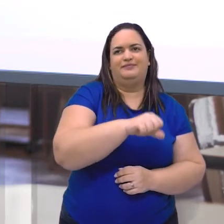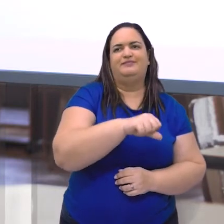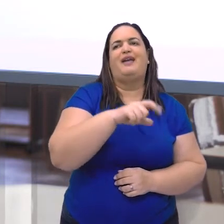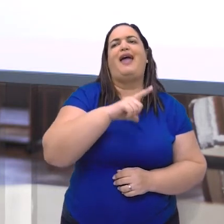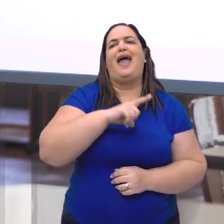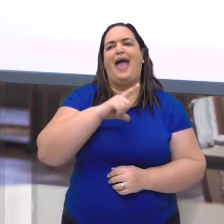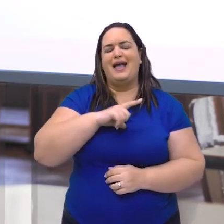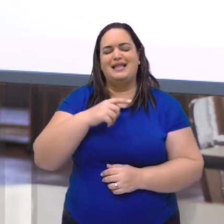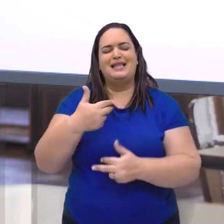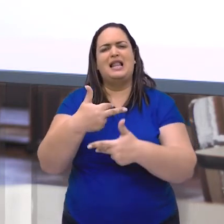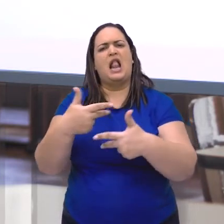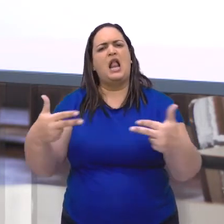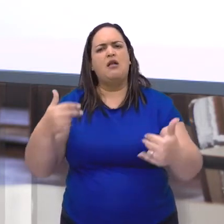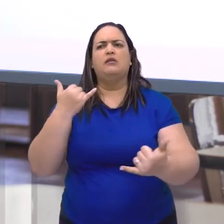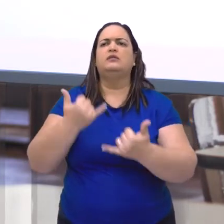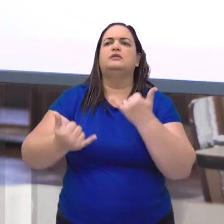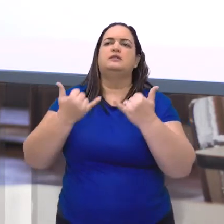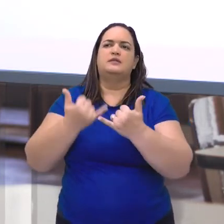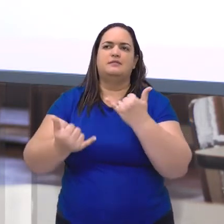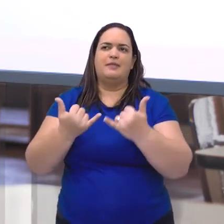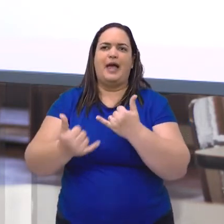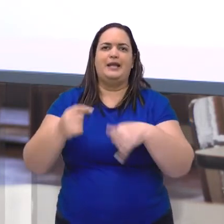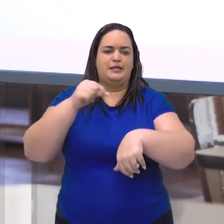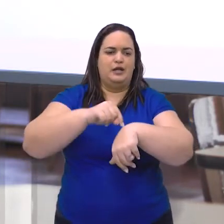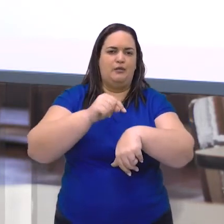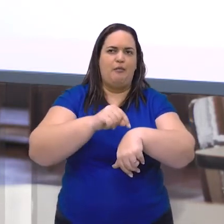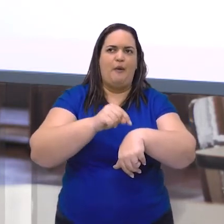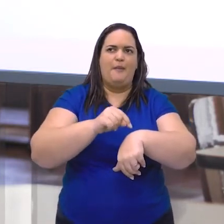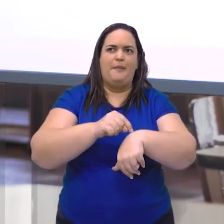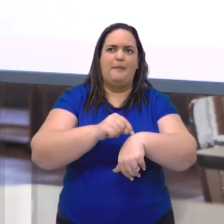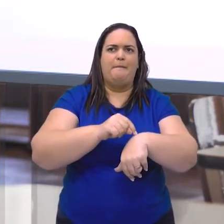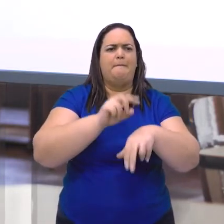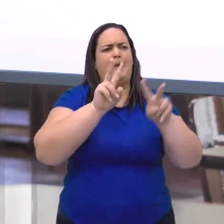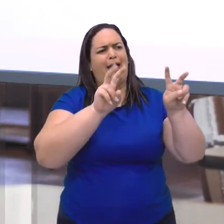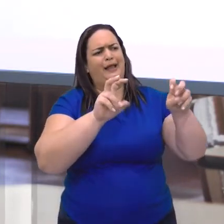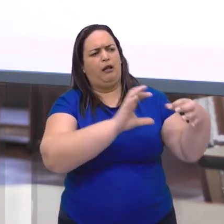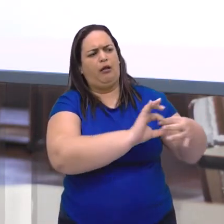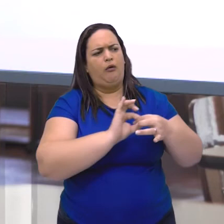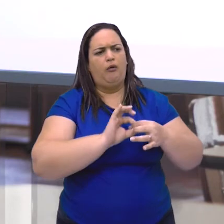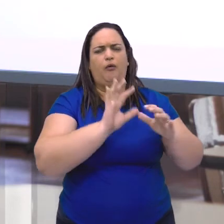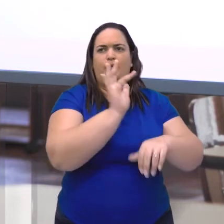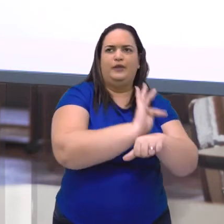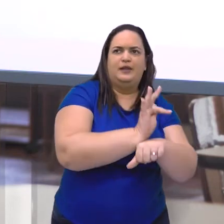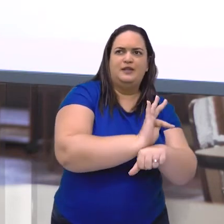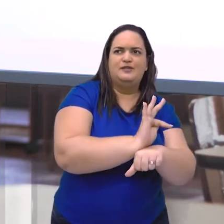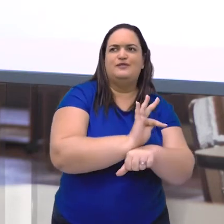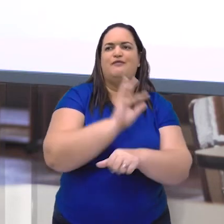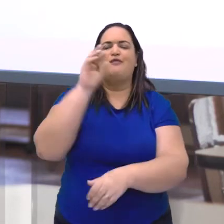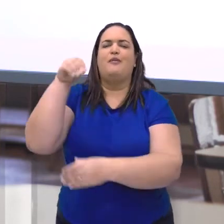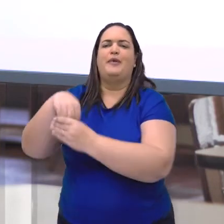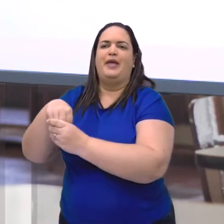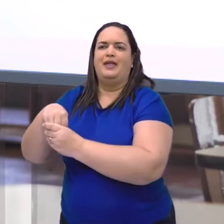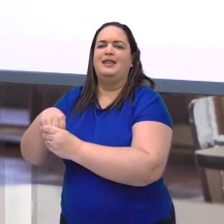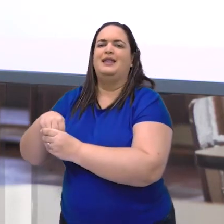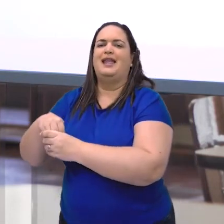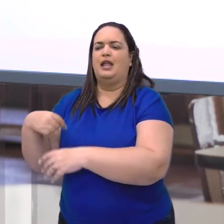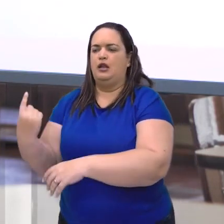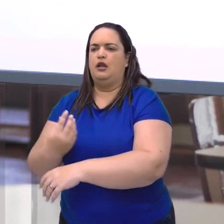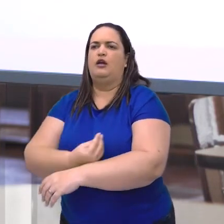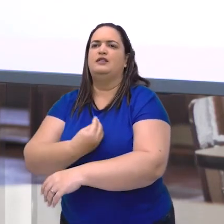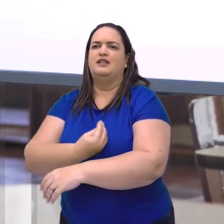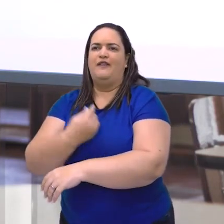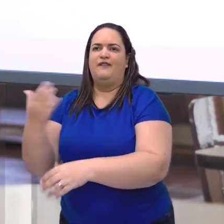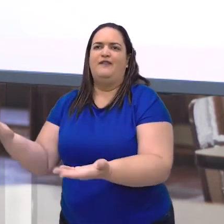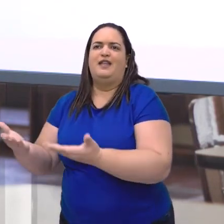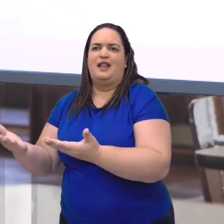Então existe uma relação do filme com a pandemia e os filmes são retirados de fatos reais, né, na